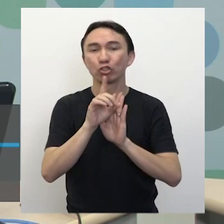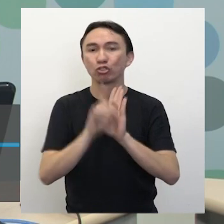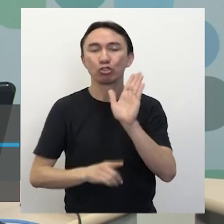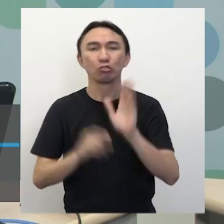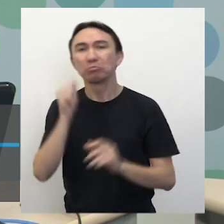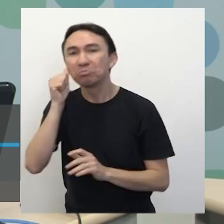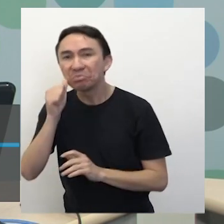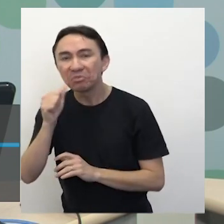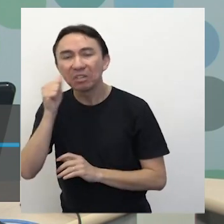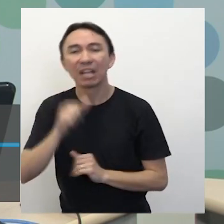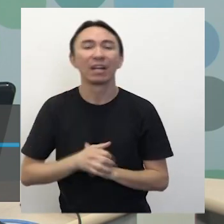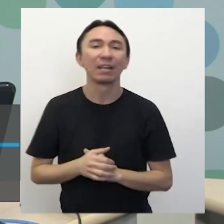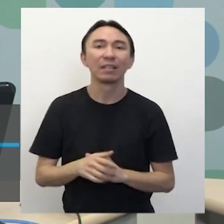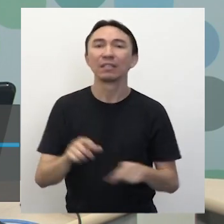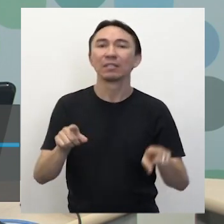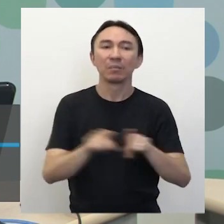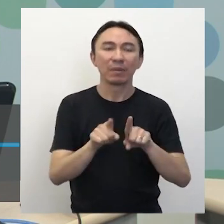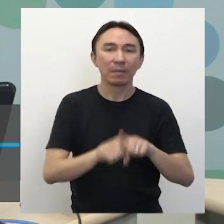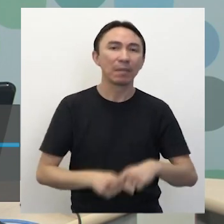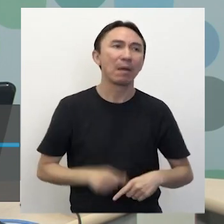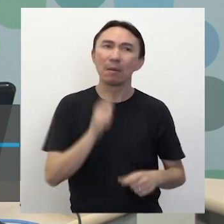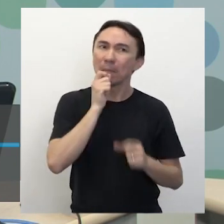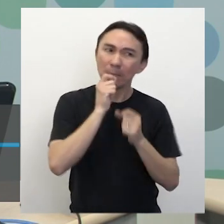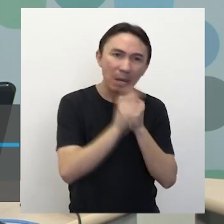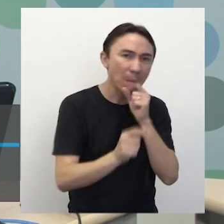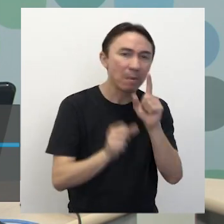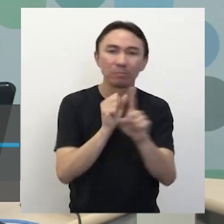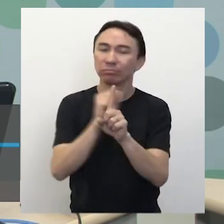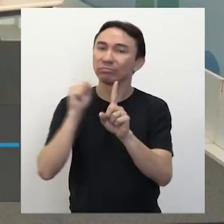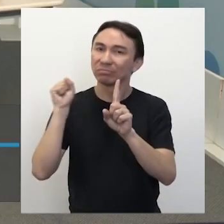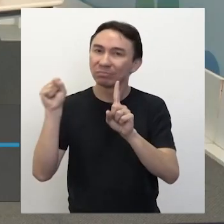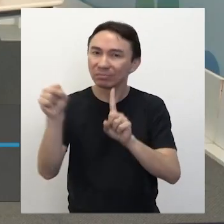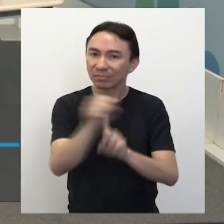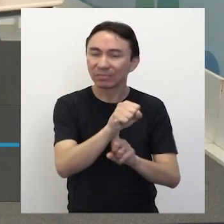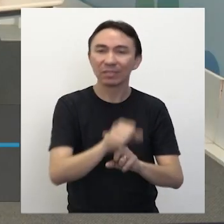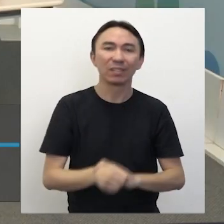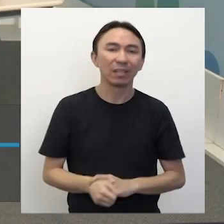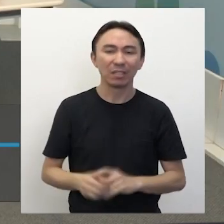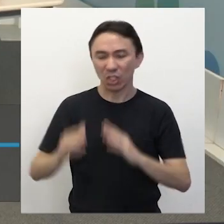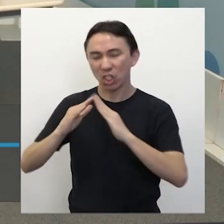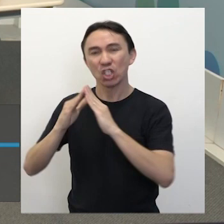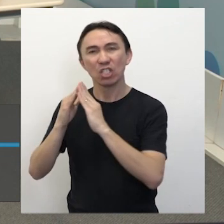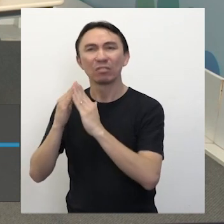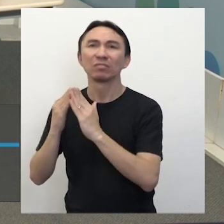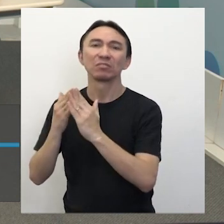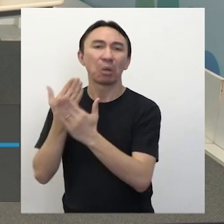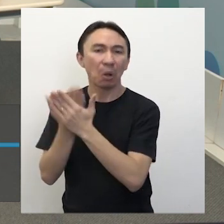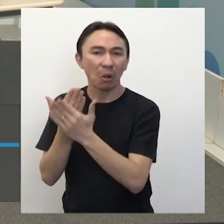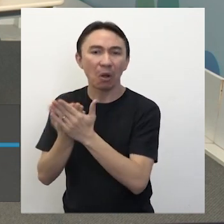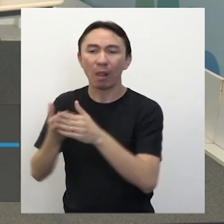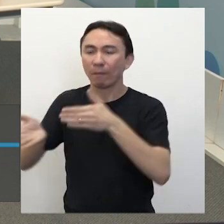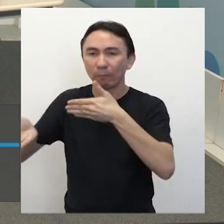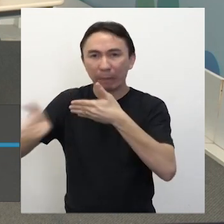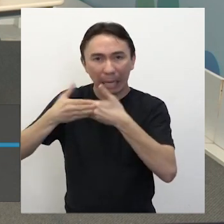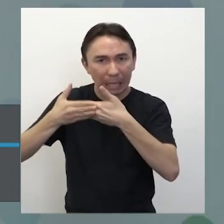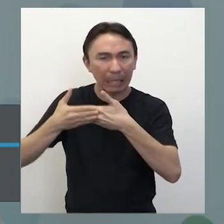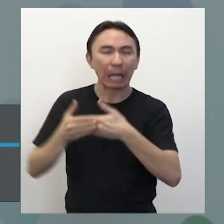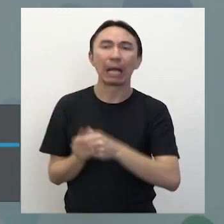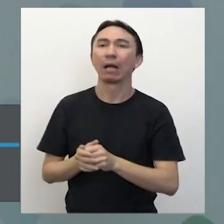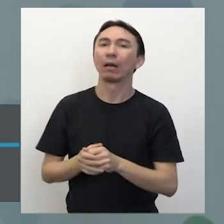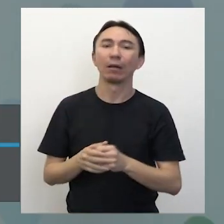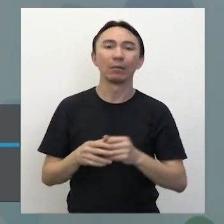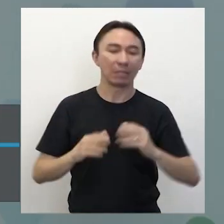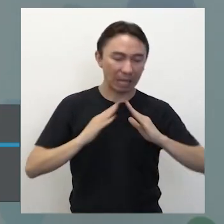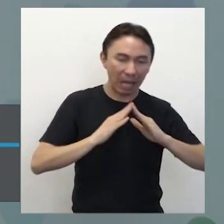críticas sociais, Murilo. Nossa, bacana. Bastante o cotidiano, as escolas fechadas, né? Isso tudo é importante, a